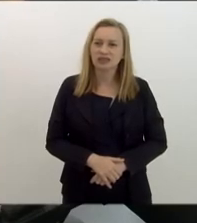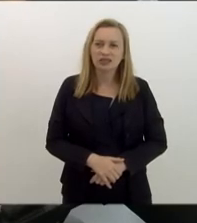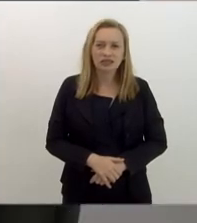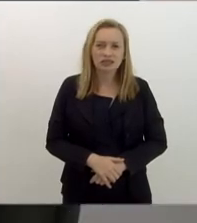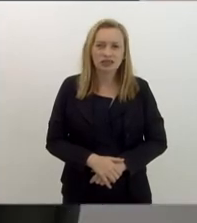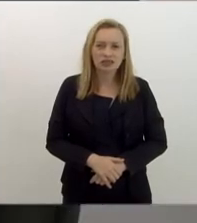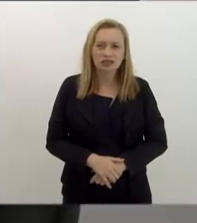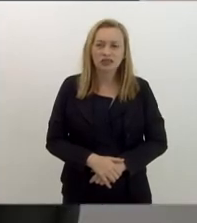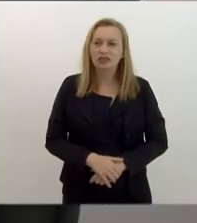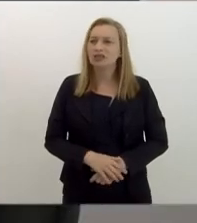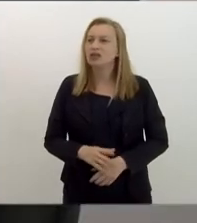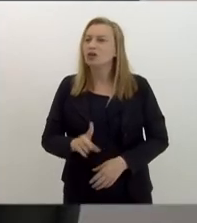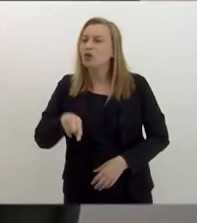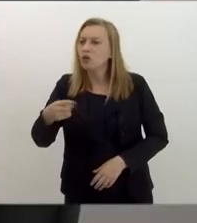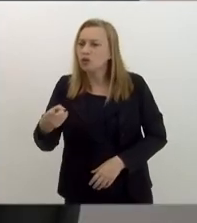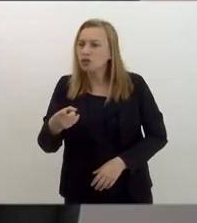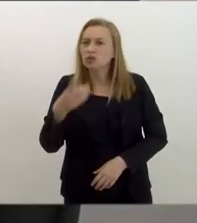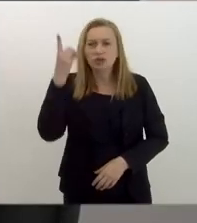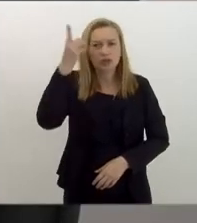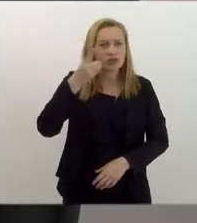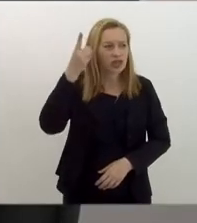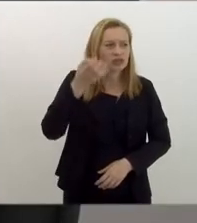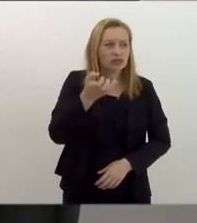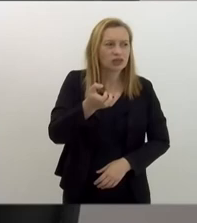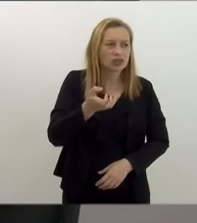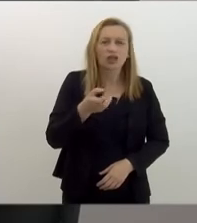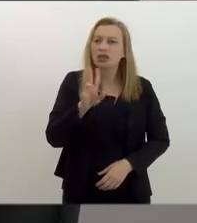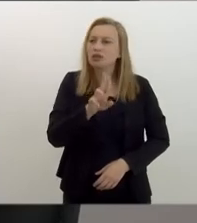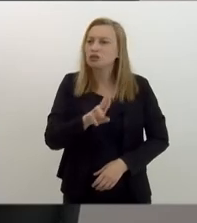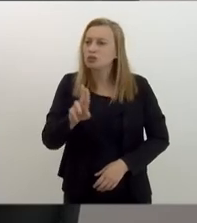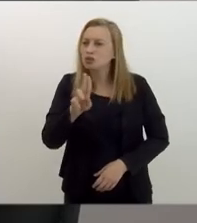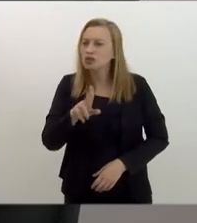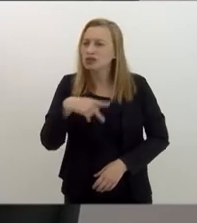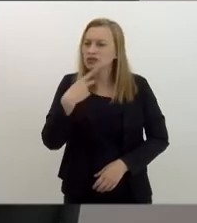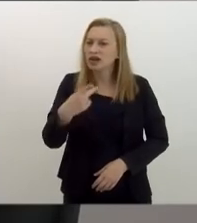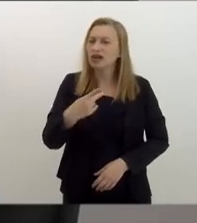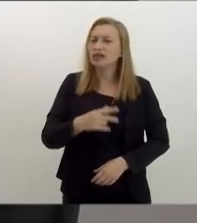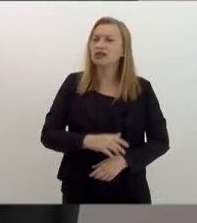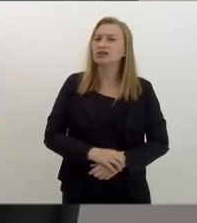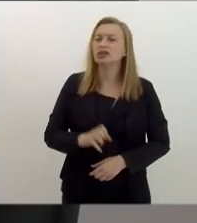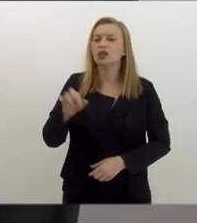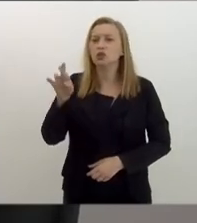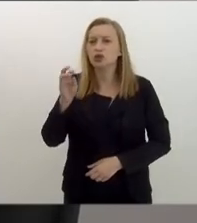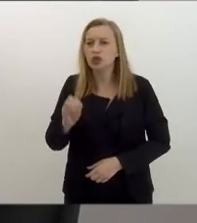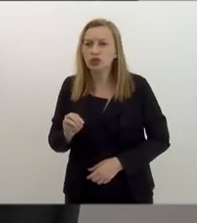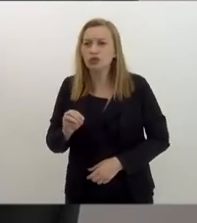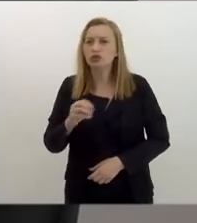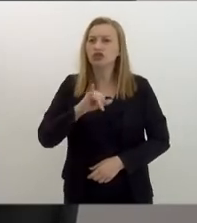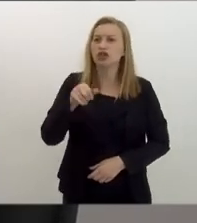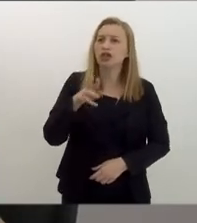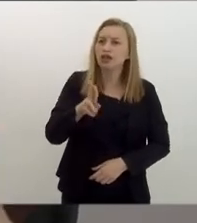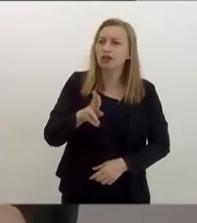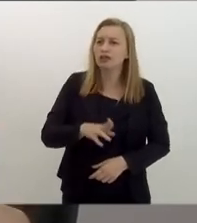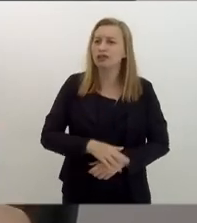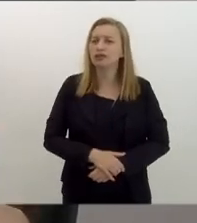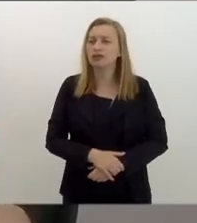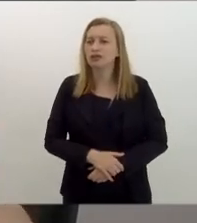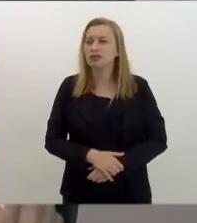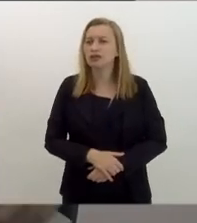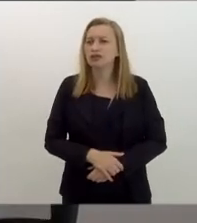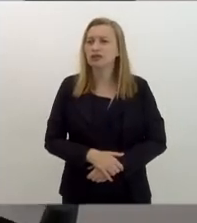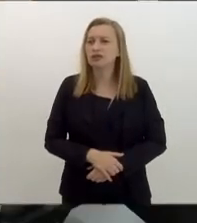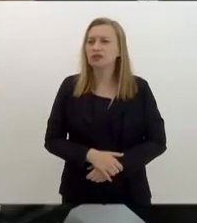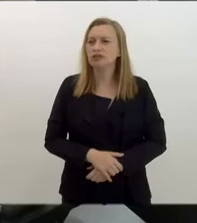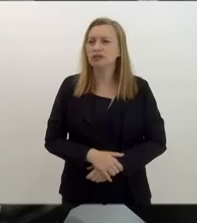em algum Deputado mais gostaria de fazer pergunta a deputado Eurico o deputado Jair